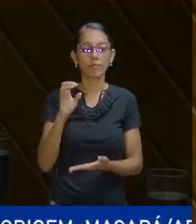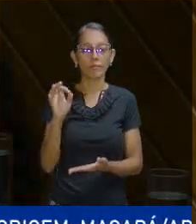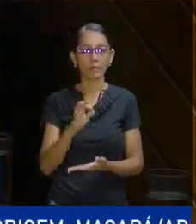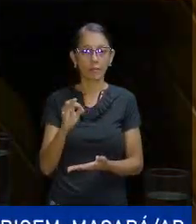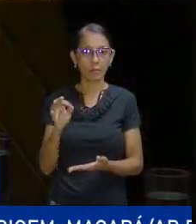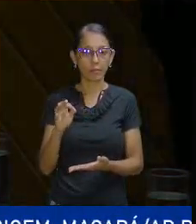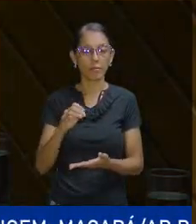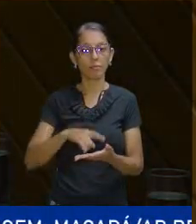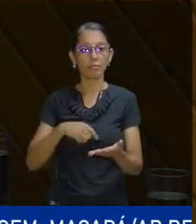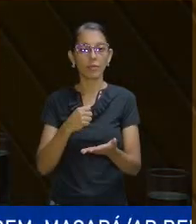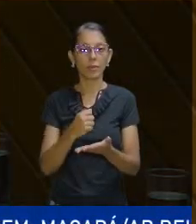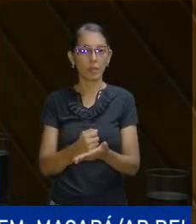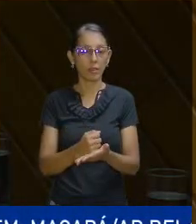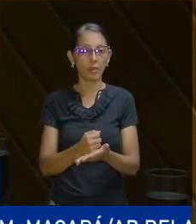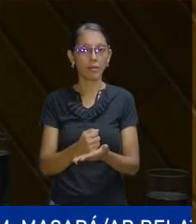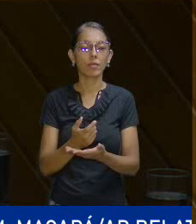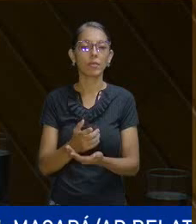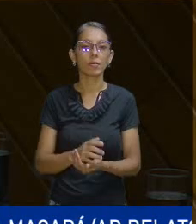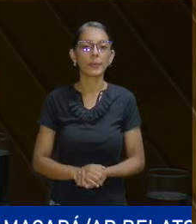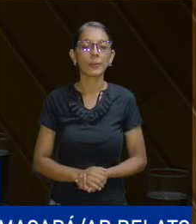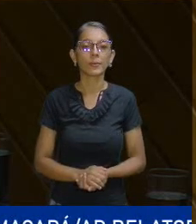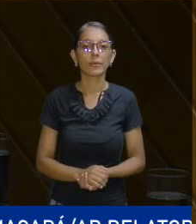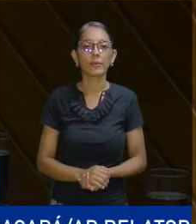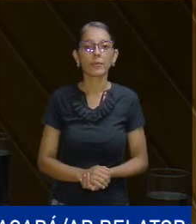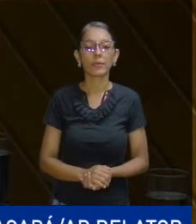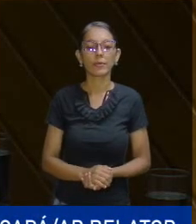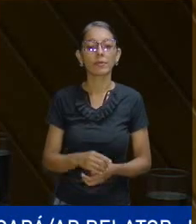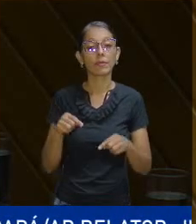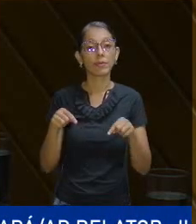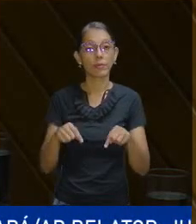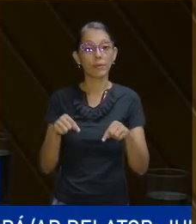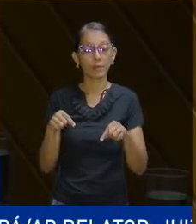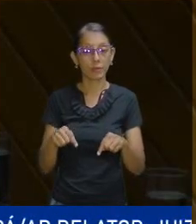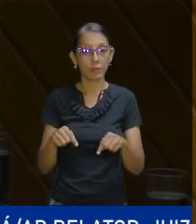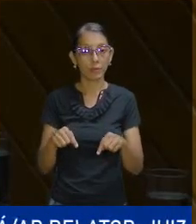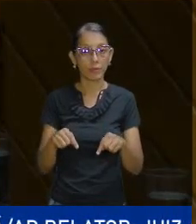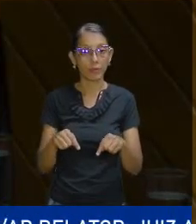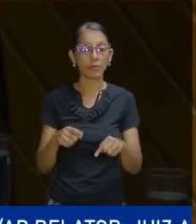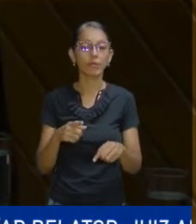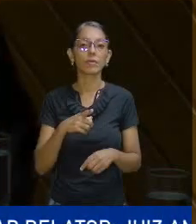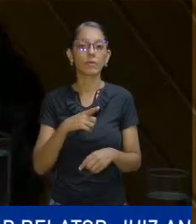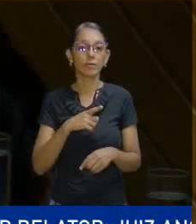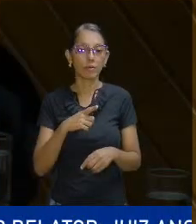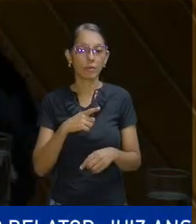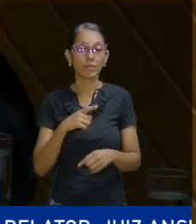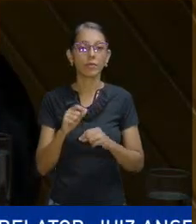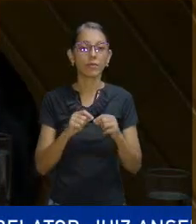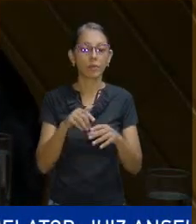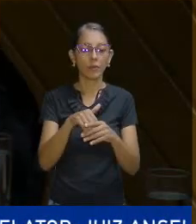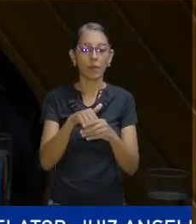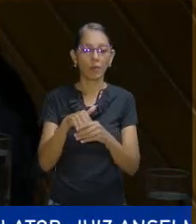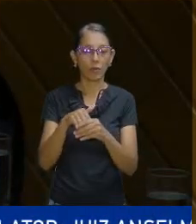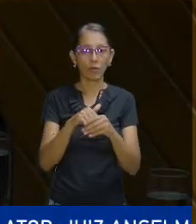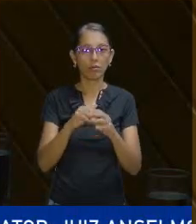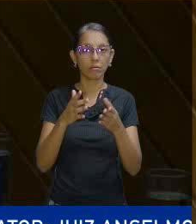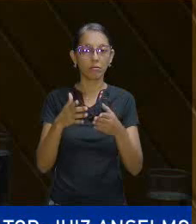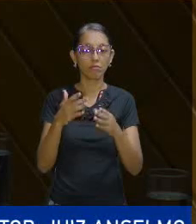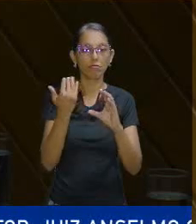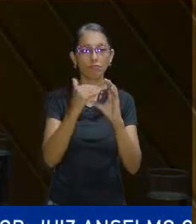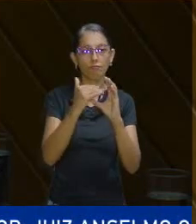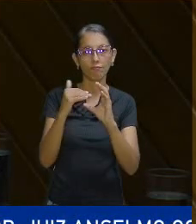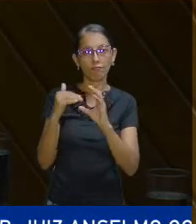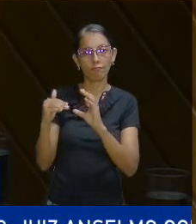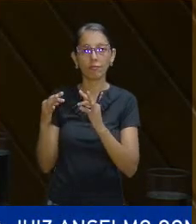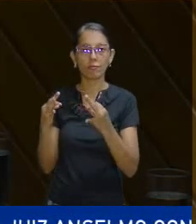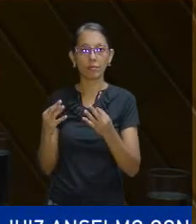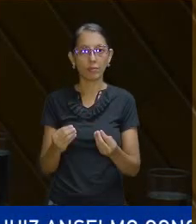contratuais. E aqui nós temos, então, a aplicação analógica no meu voto, que está disponibilizado para